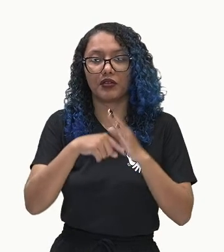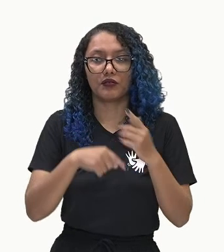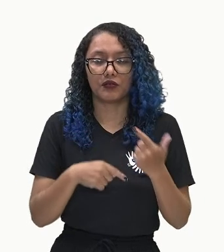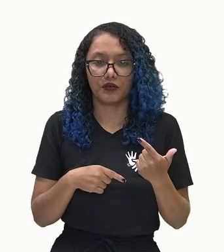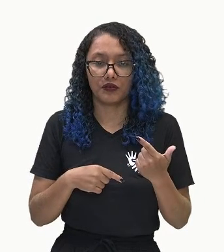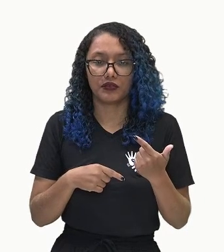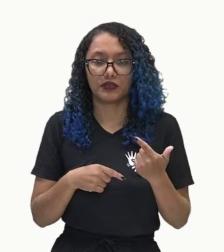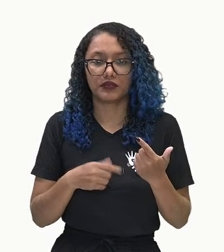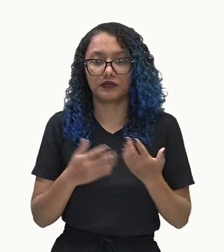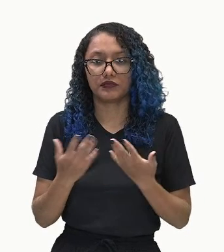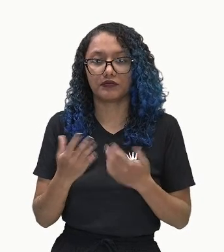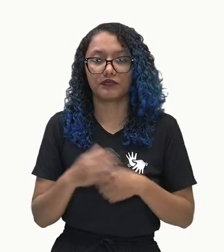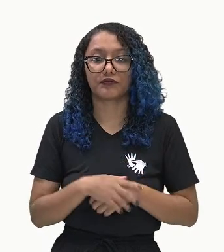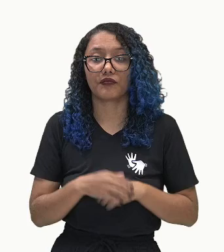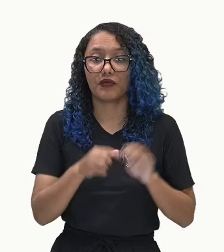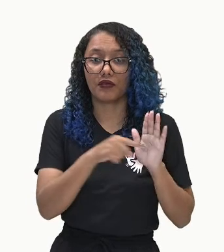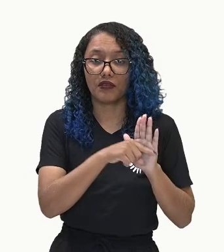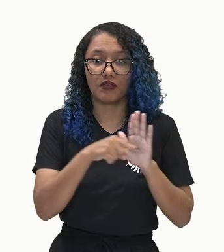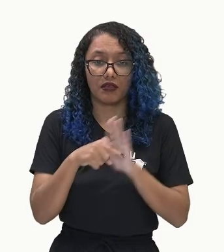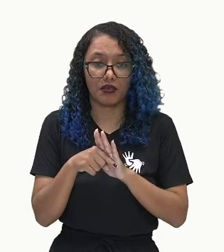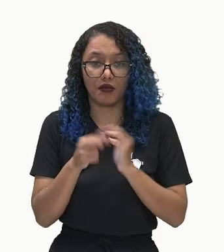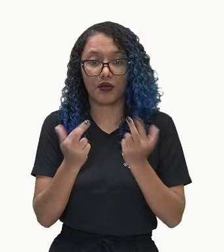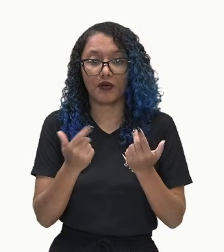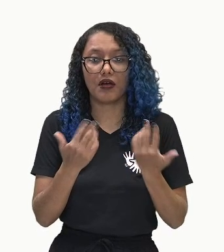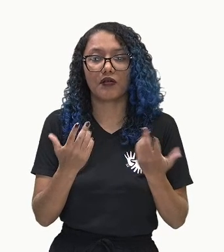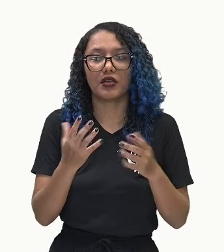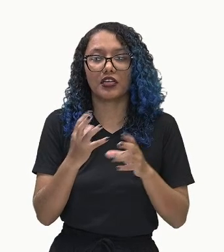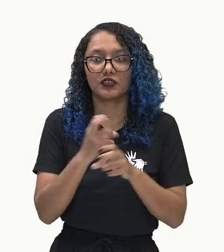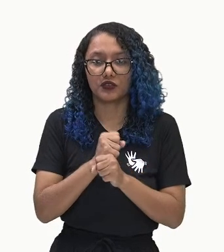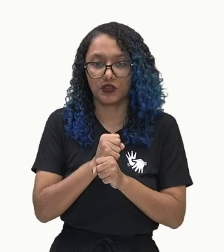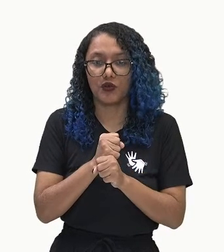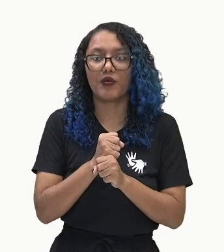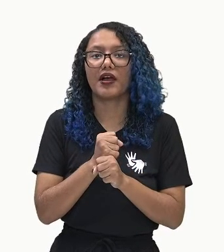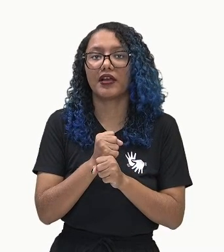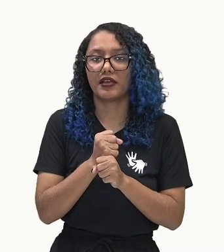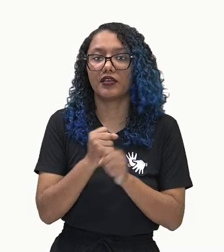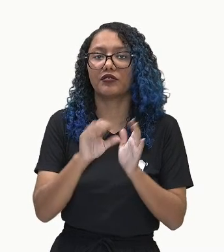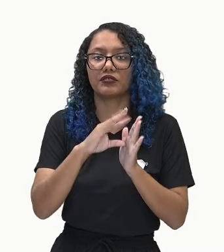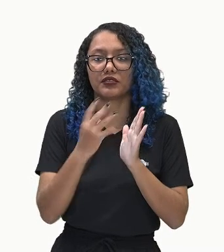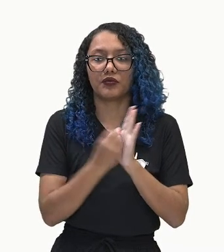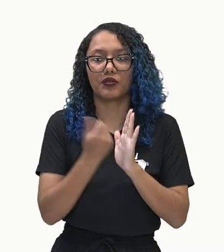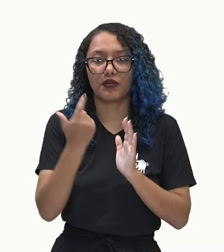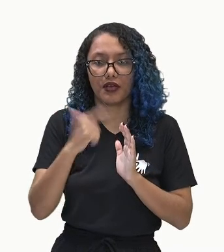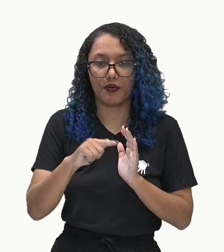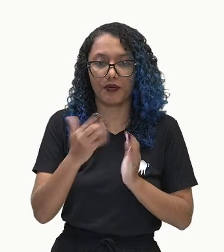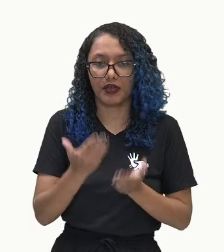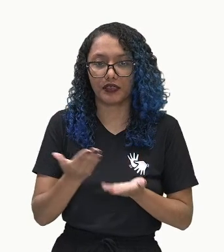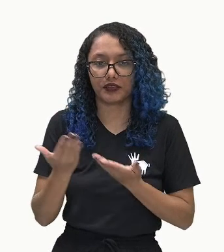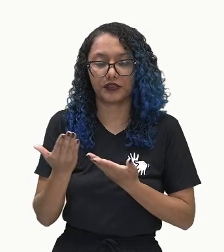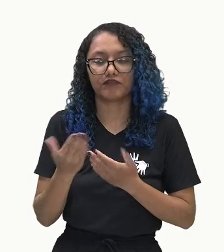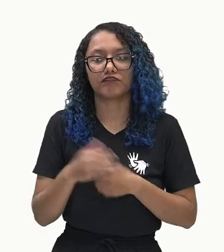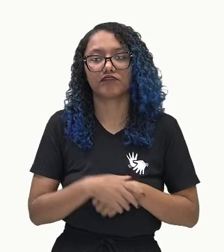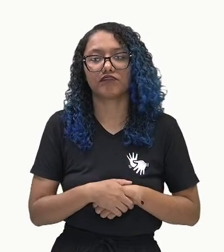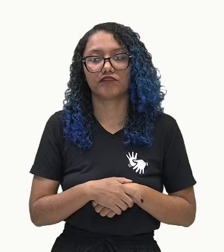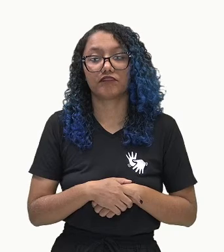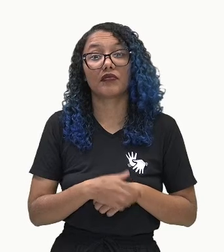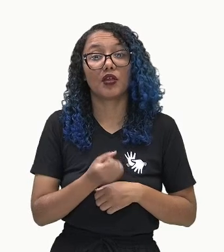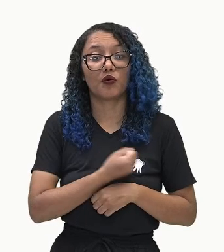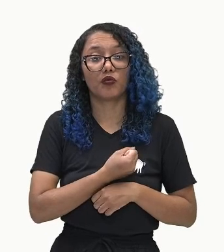iguais, soma e repete o sinal. Como o valor foi negativo, coloque-o ou